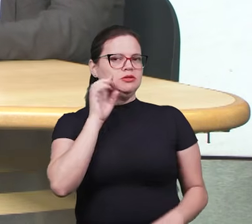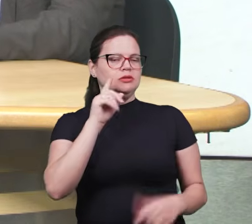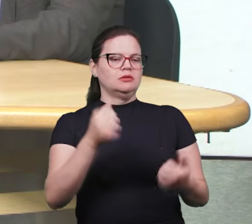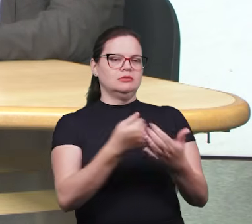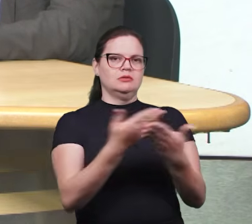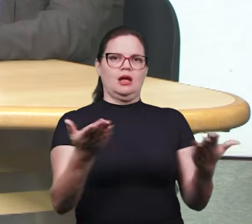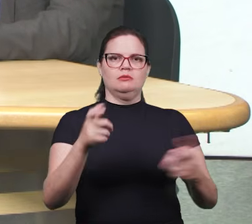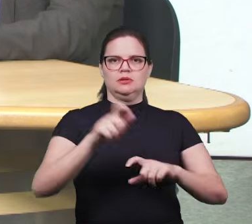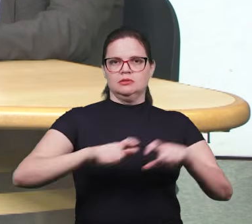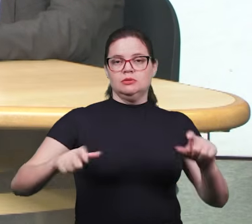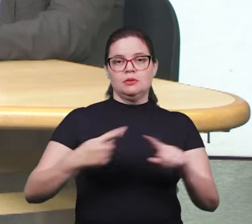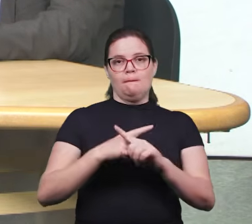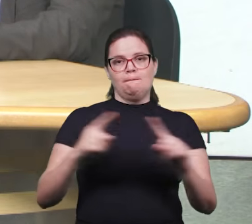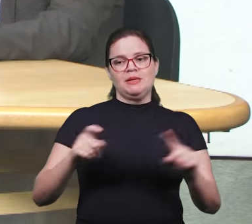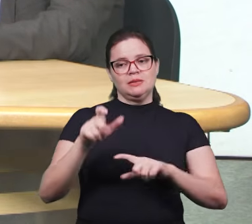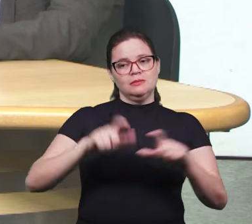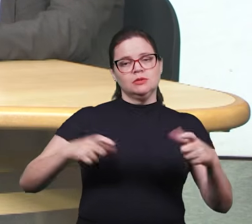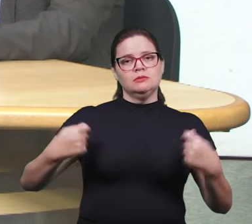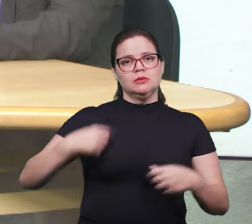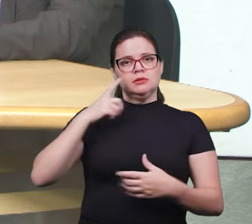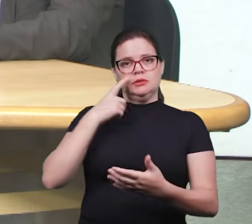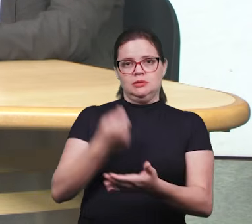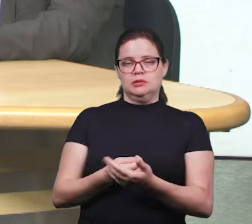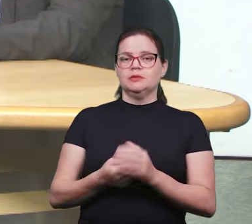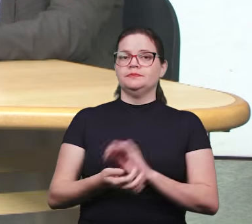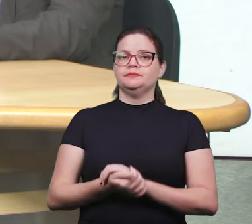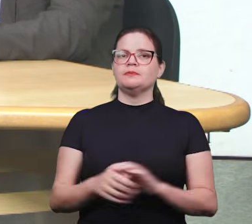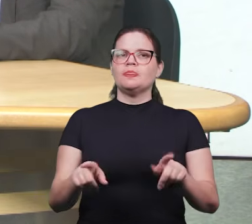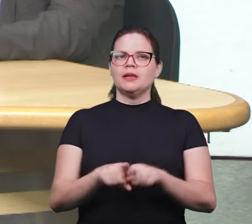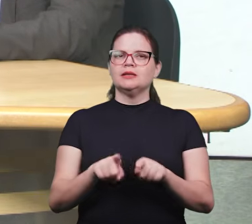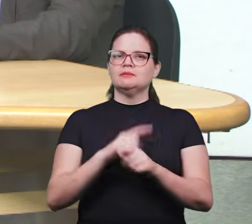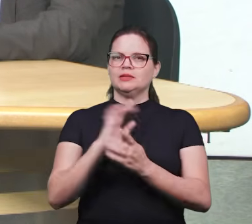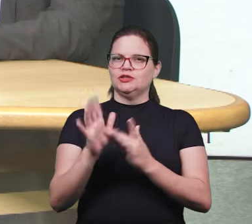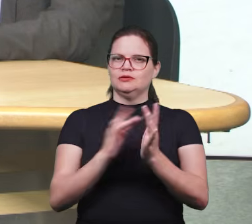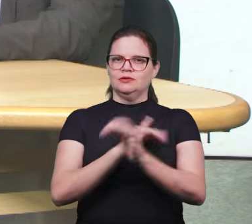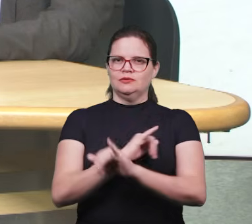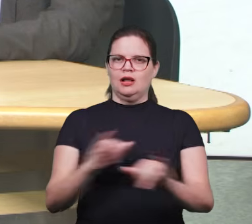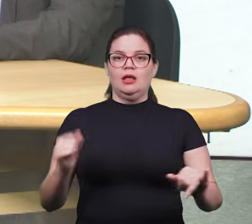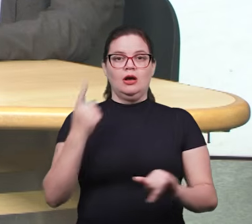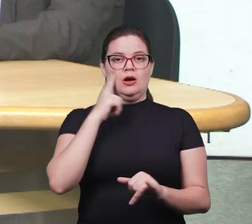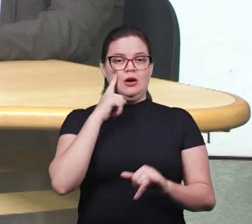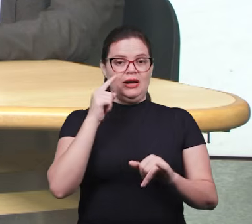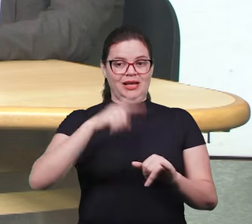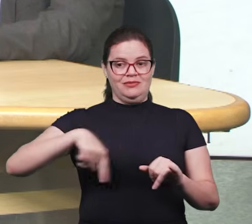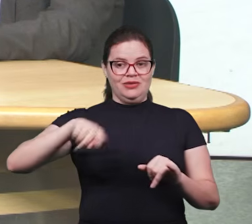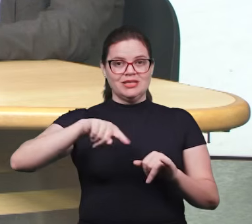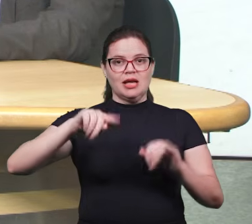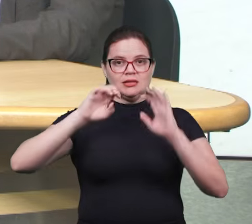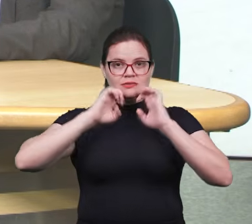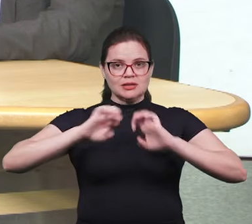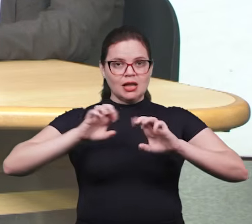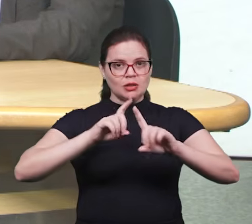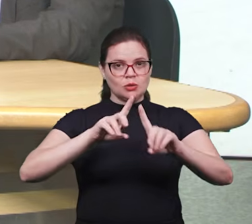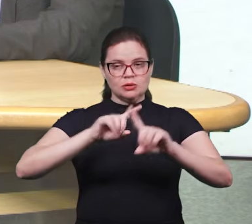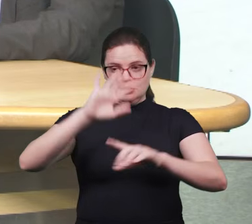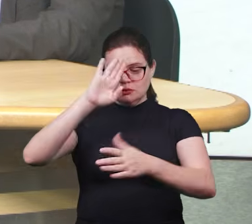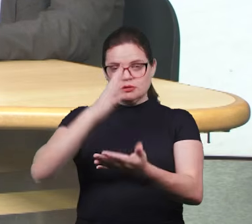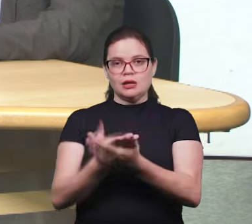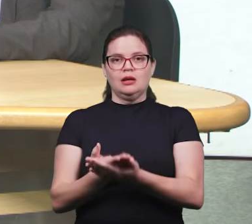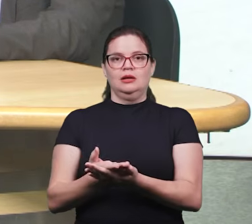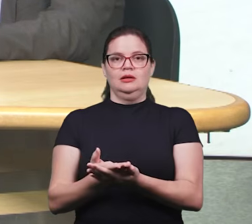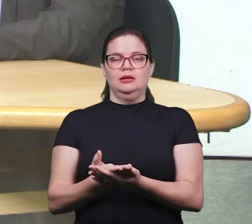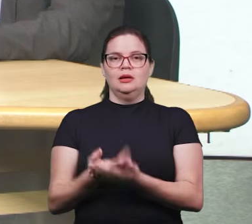ele tem que fazer as suas escolhas. E o Senhor Jesus profetizou, ele falou assim, este evangelho do reino, que quando ele fala